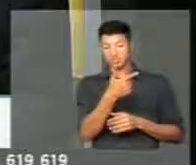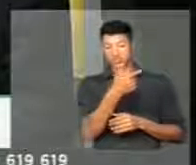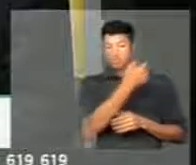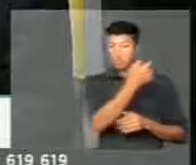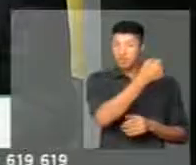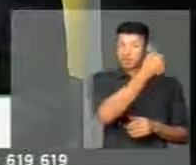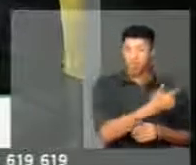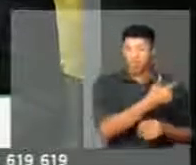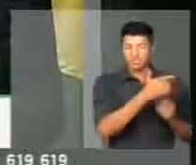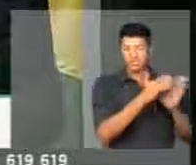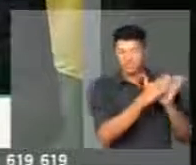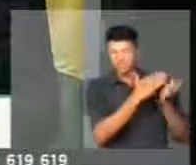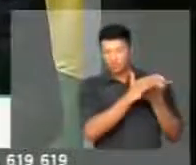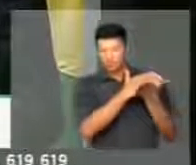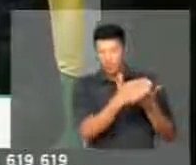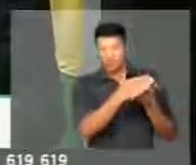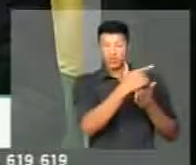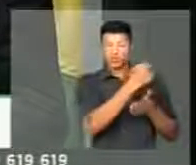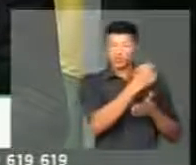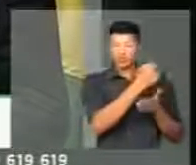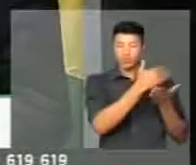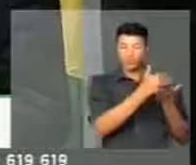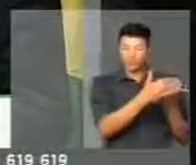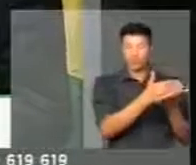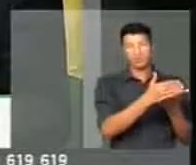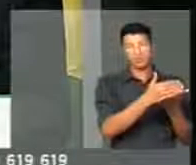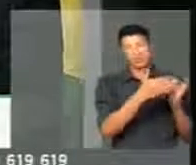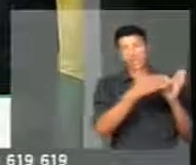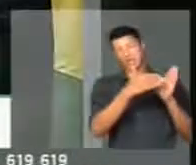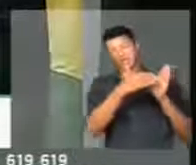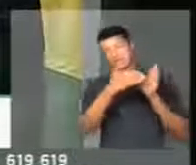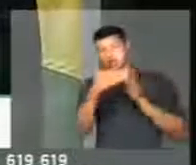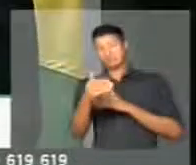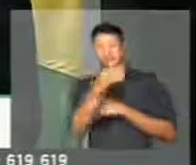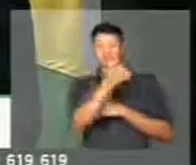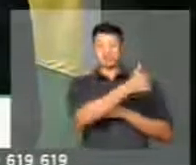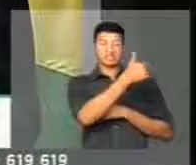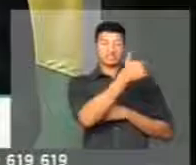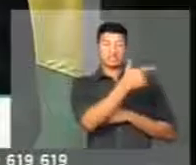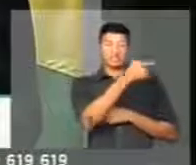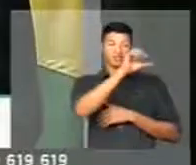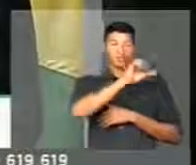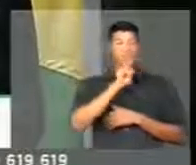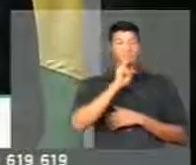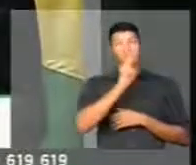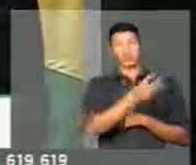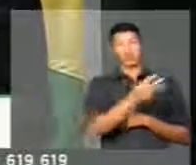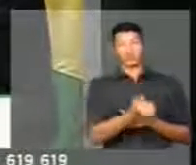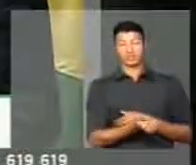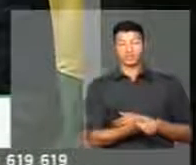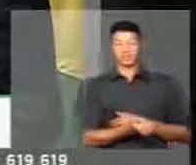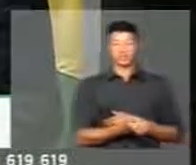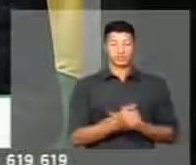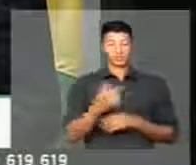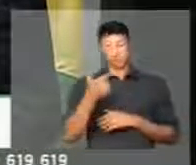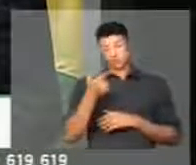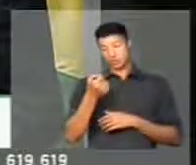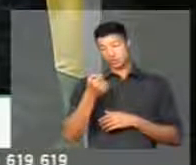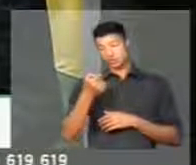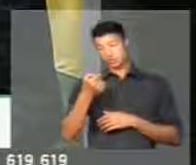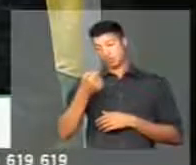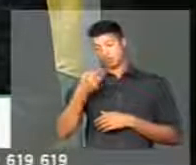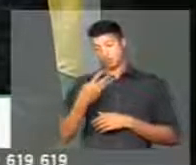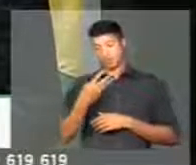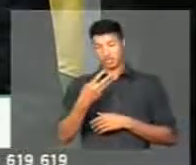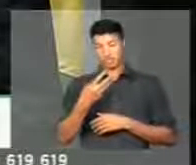2002, começou em 2002. Em 2002, só 129 milhões. Em